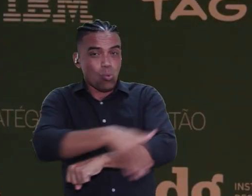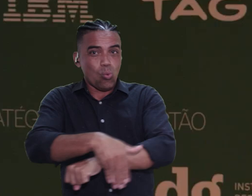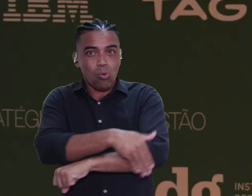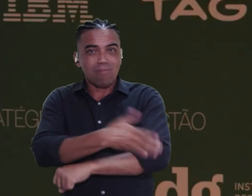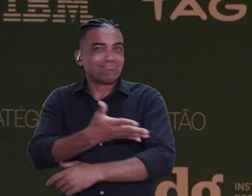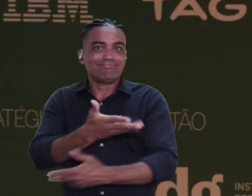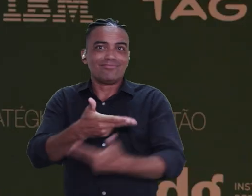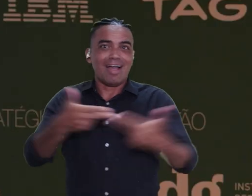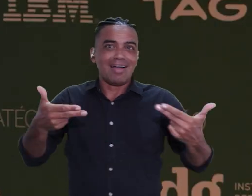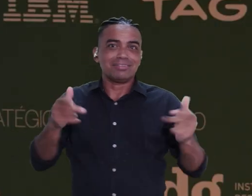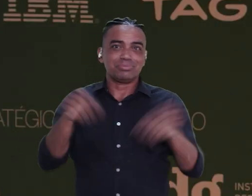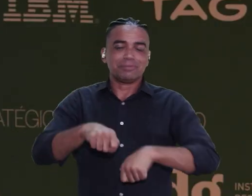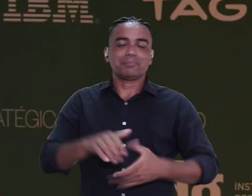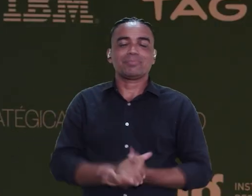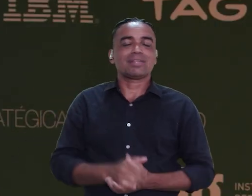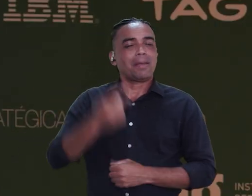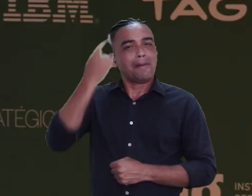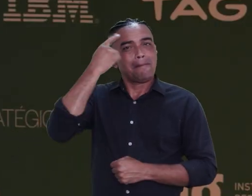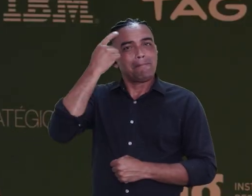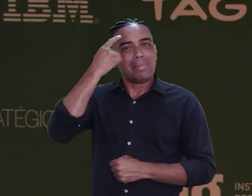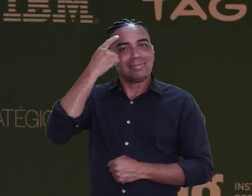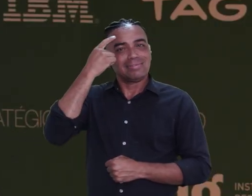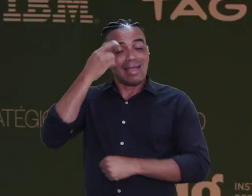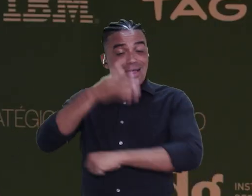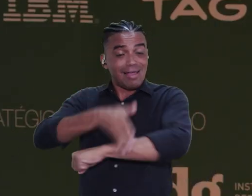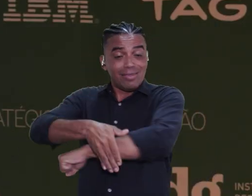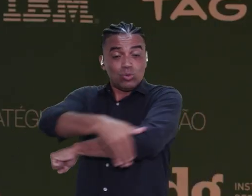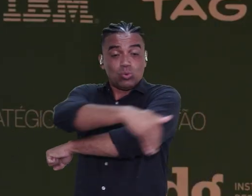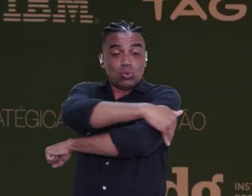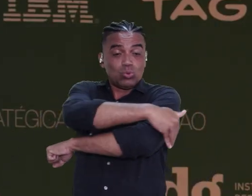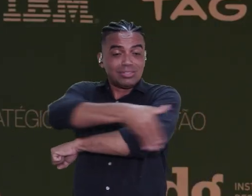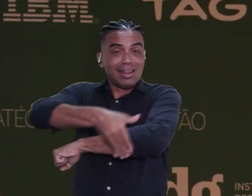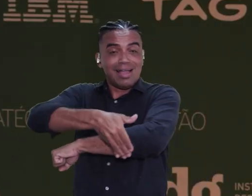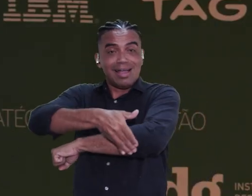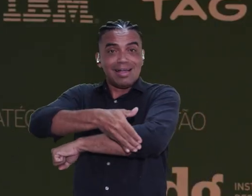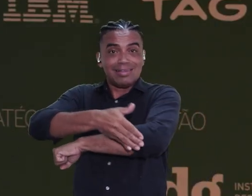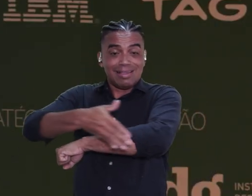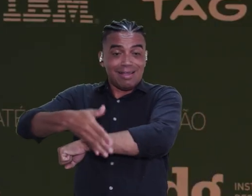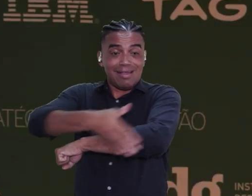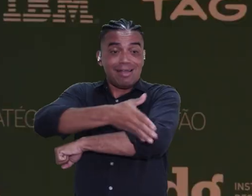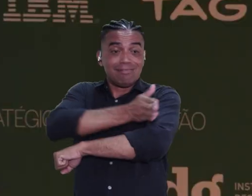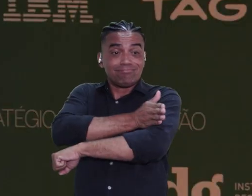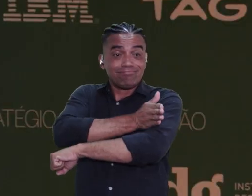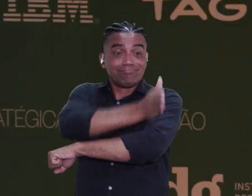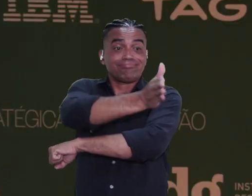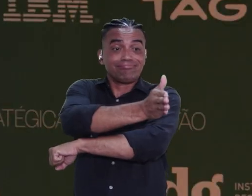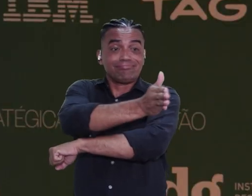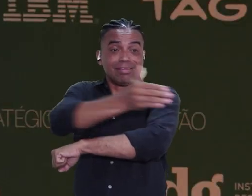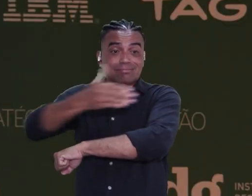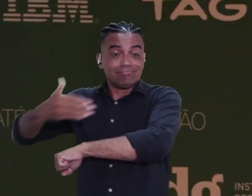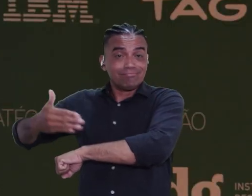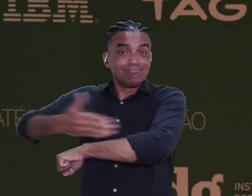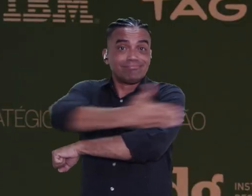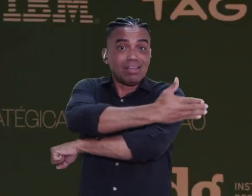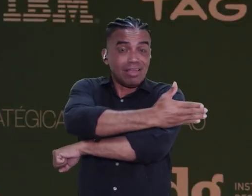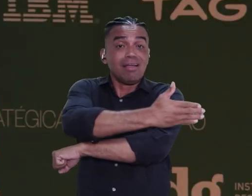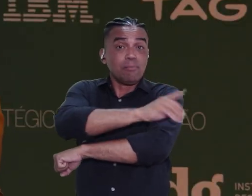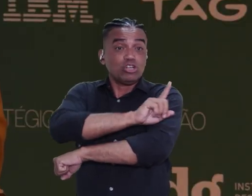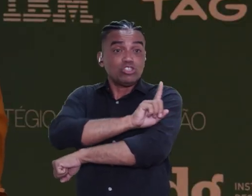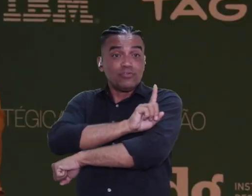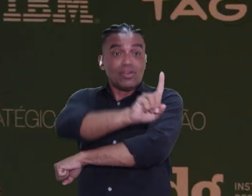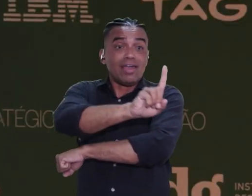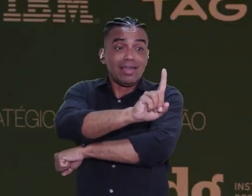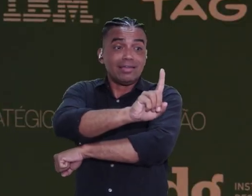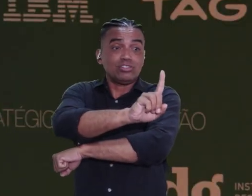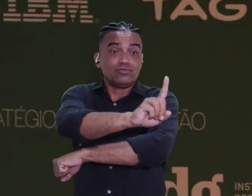vamos pensar numa encruzilhada como esse encontro de 4 caminhos, né? Você pode ir para frente, você